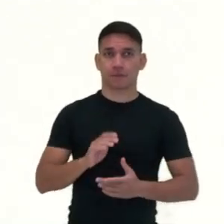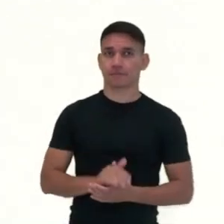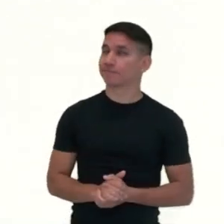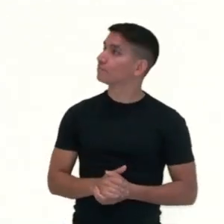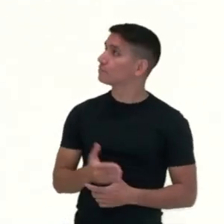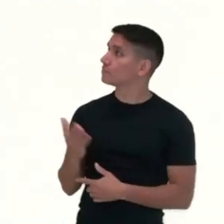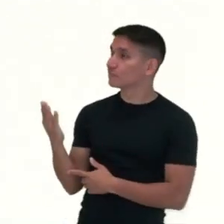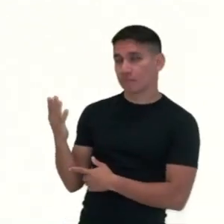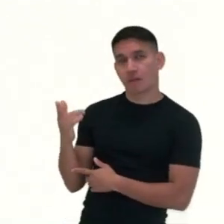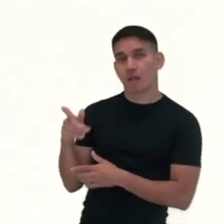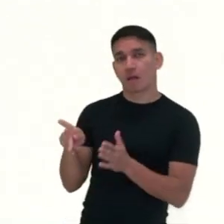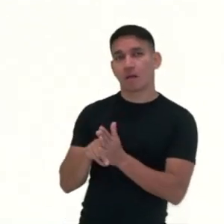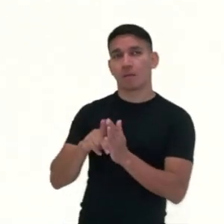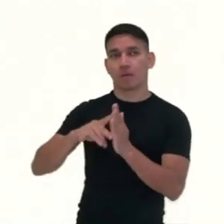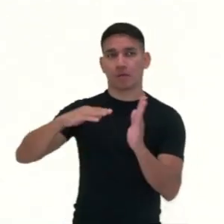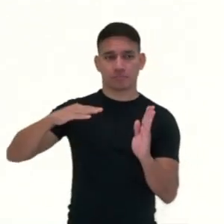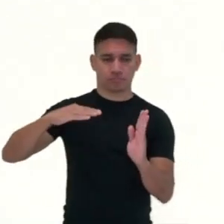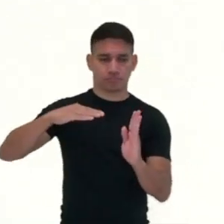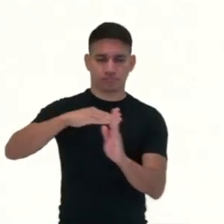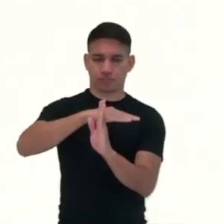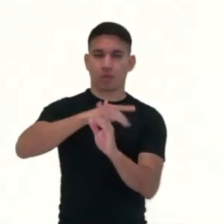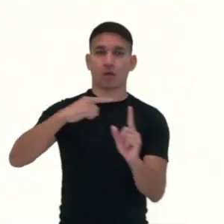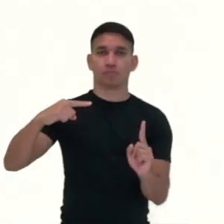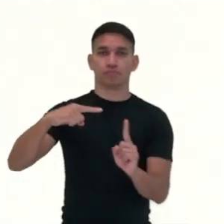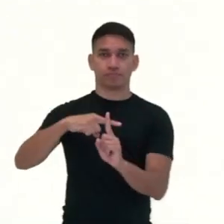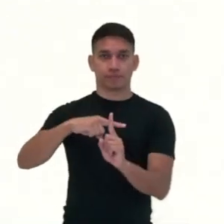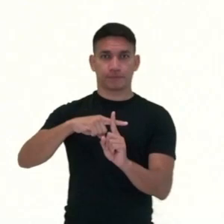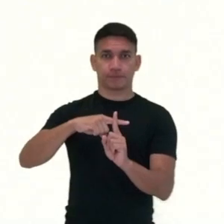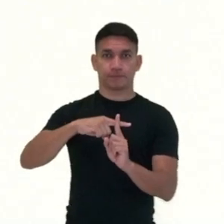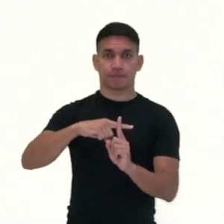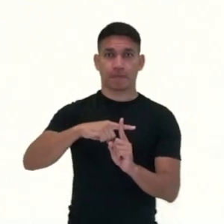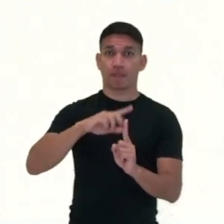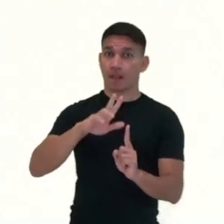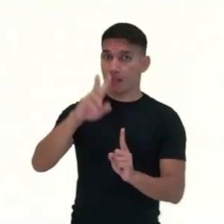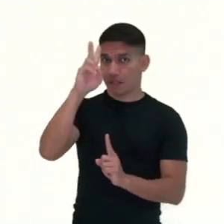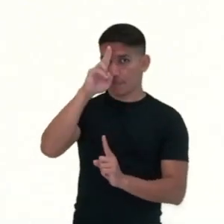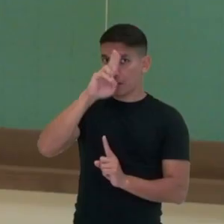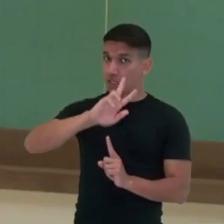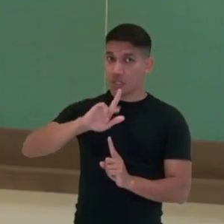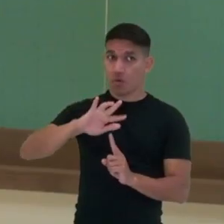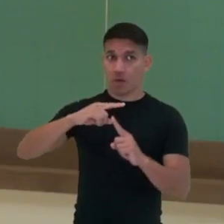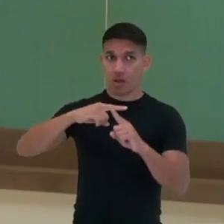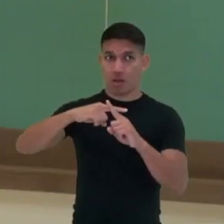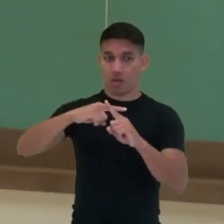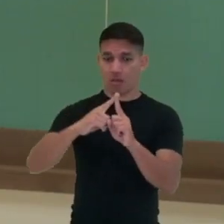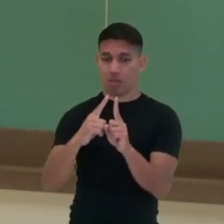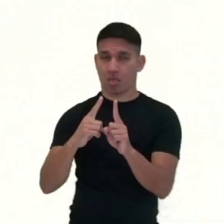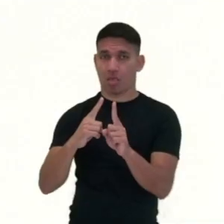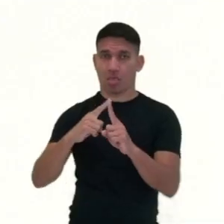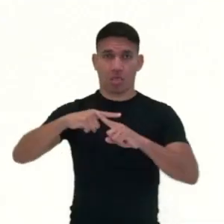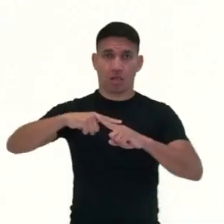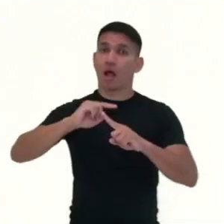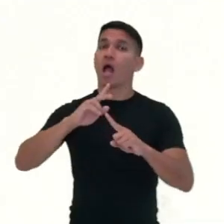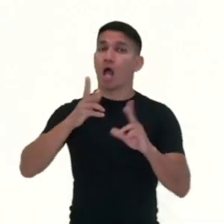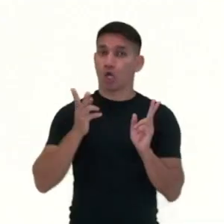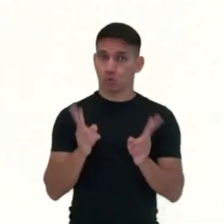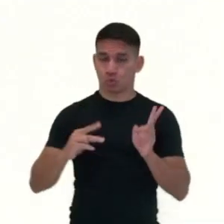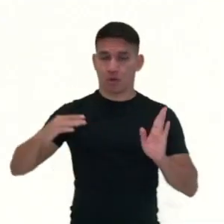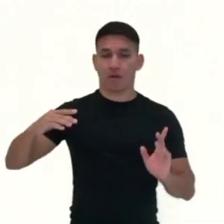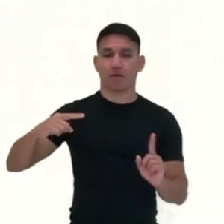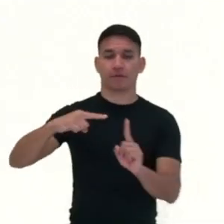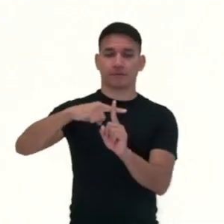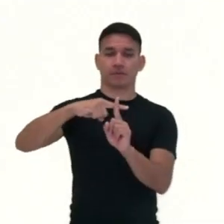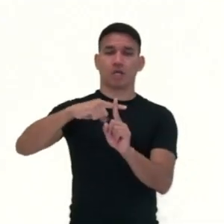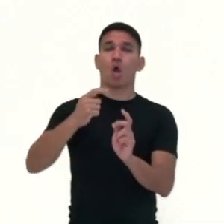vai ser perpendicular à outra, então elas se encontram. Lembrando que elas não são tortinhas, elas são retinhas. As duas são retas, formando